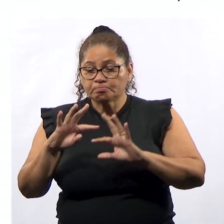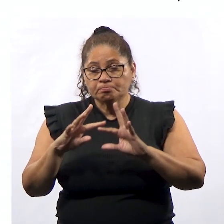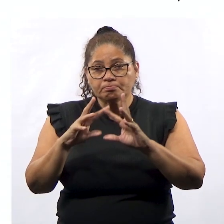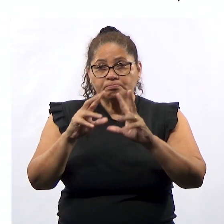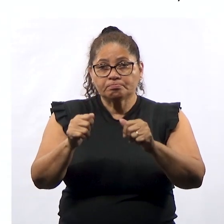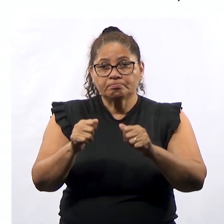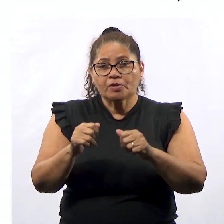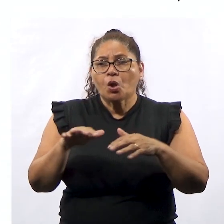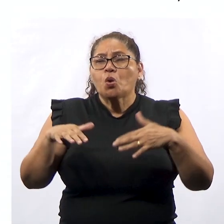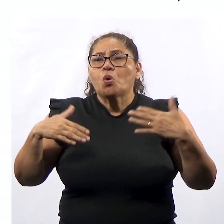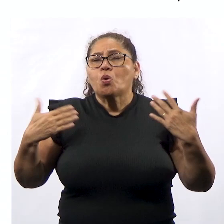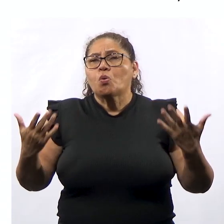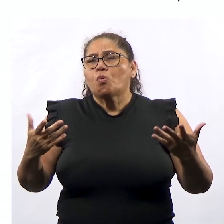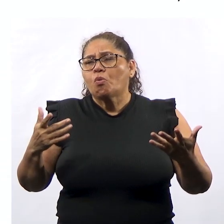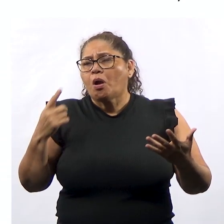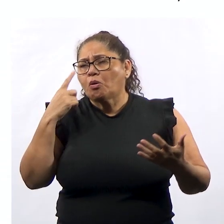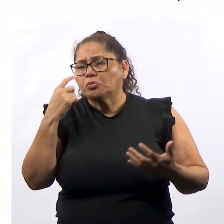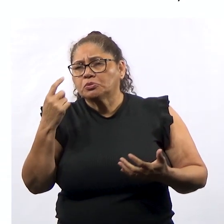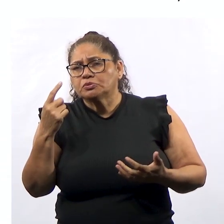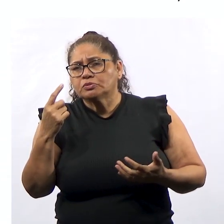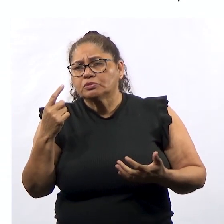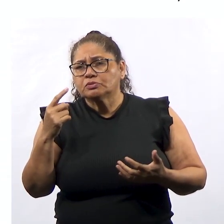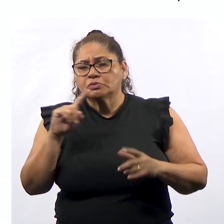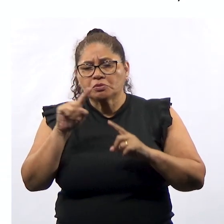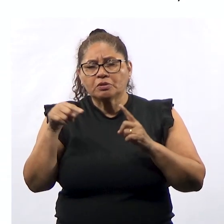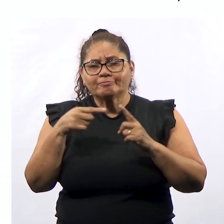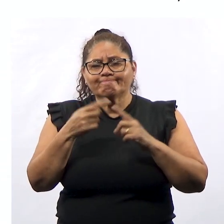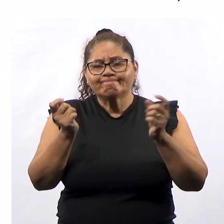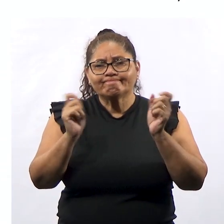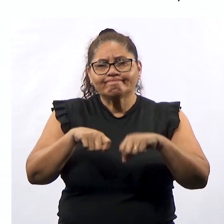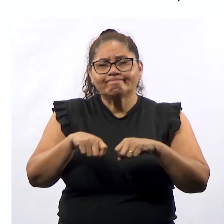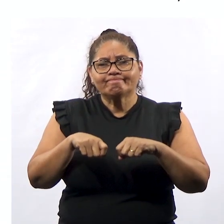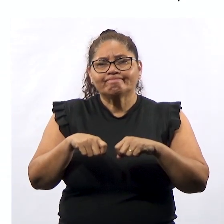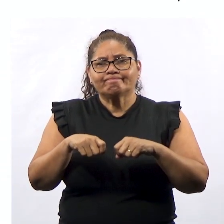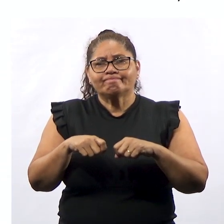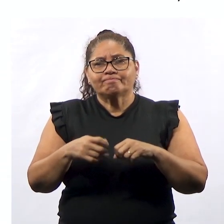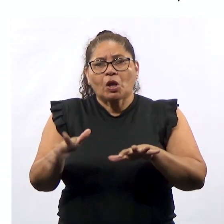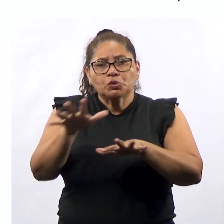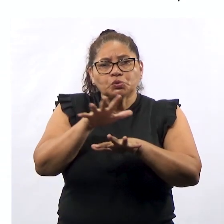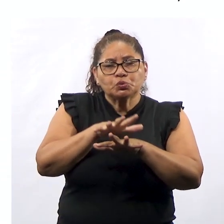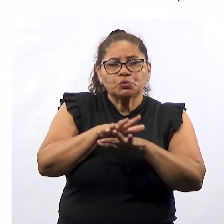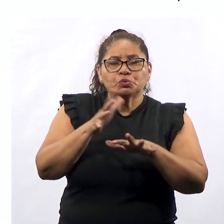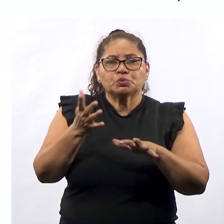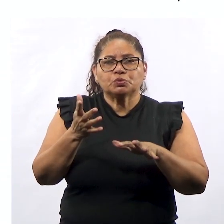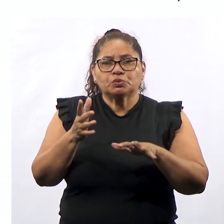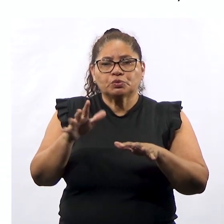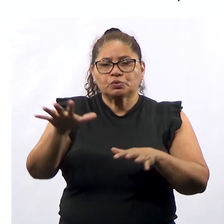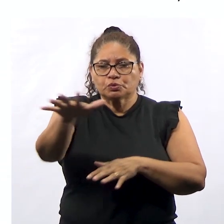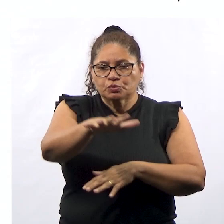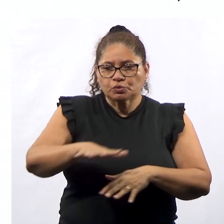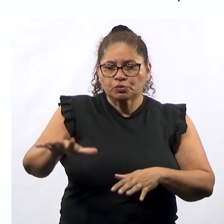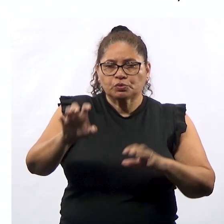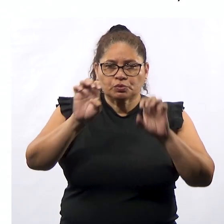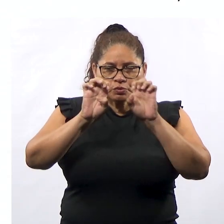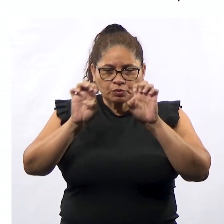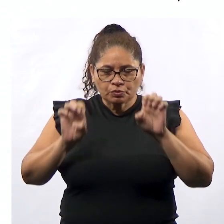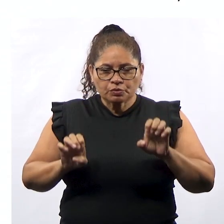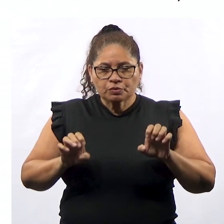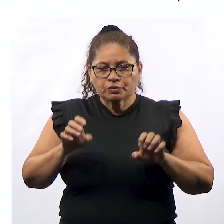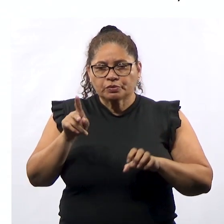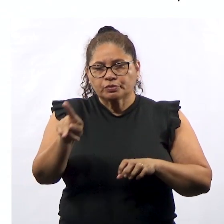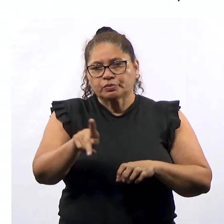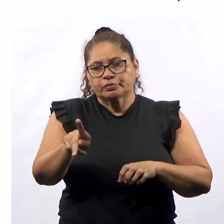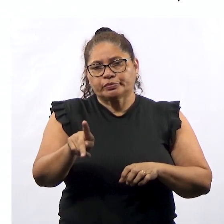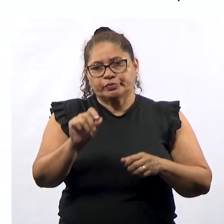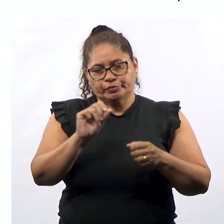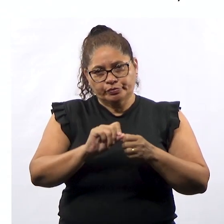sobretudo qual é que nos interessa, qual é o objetivo, a capacidade de influir sobre aspectos do campo estruturado daquilo que o professor faz